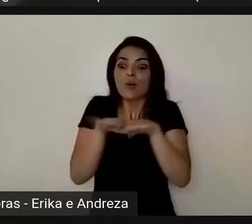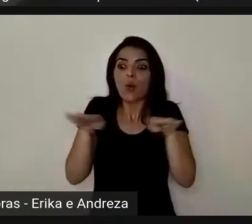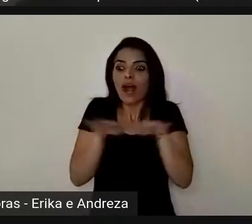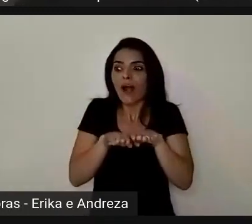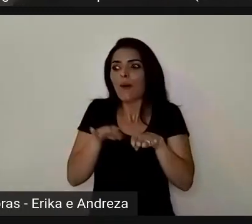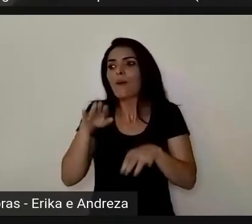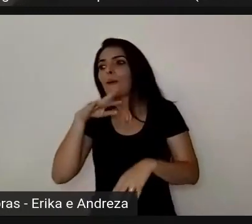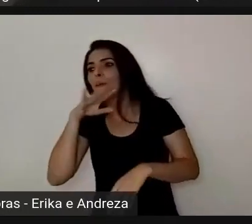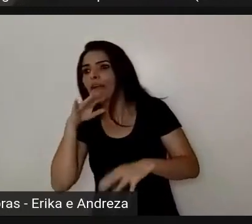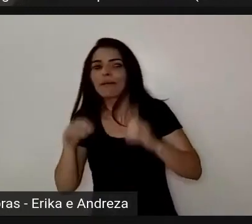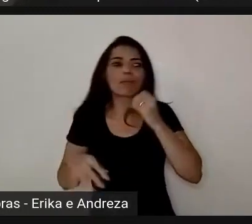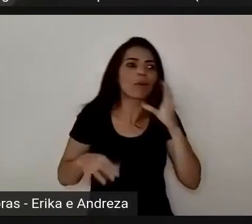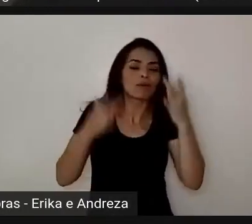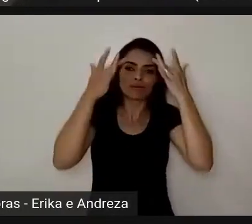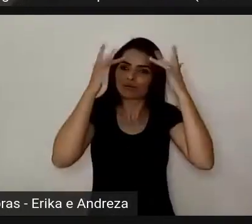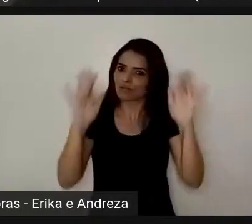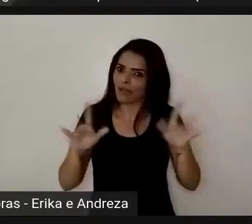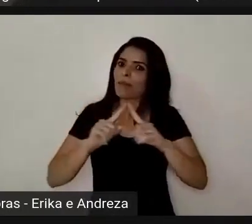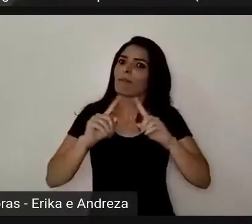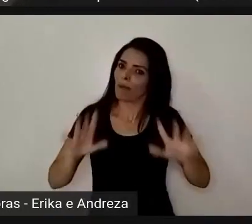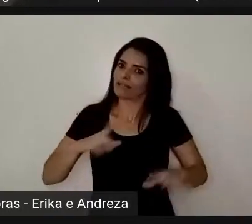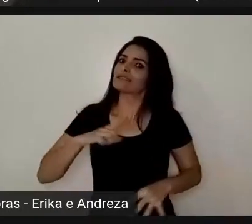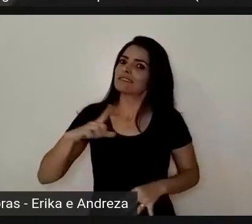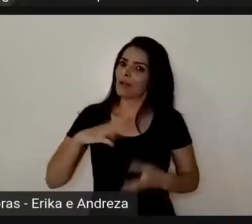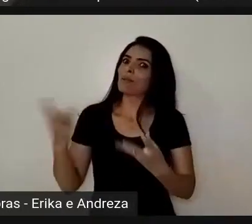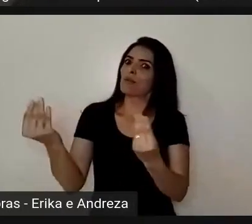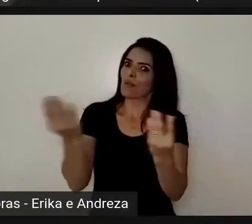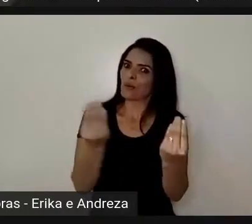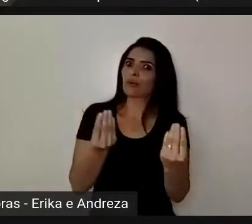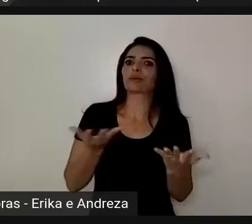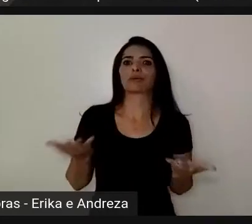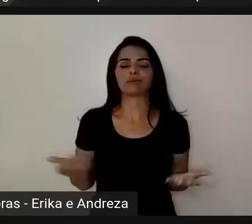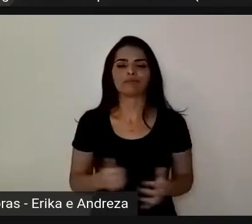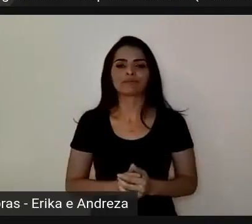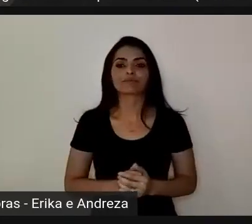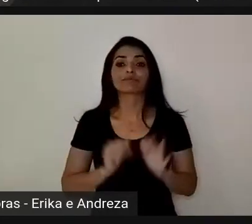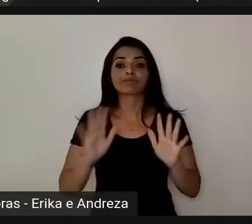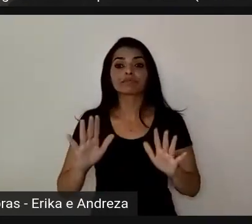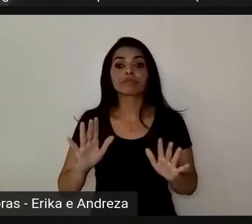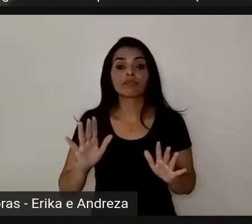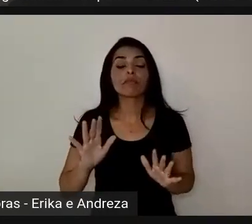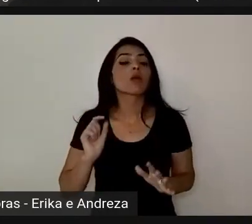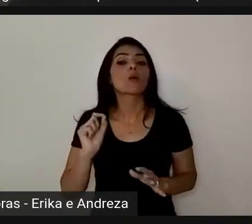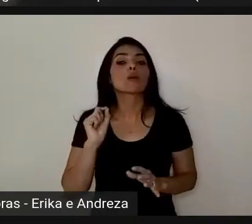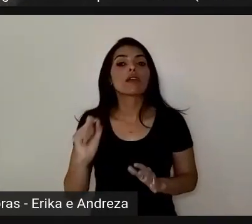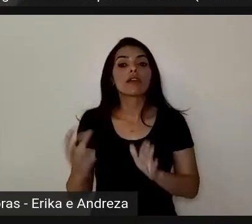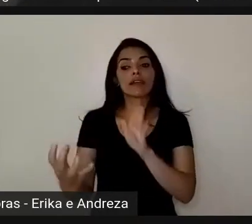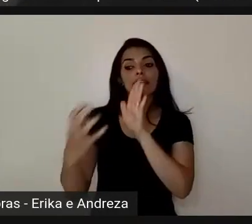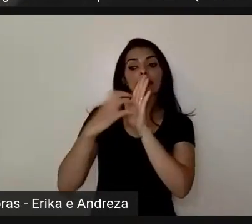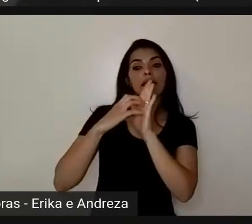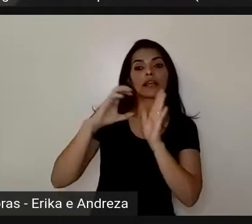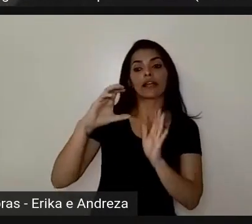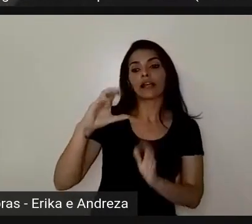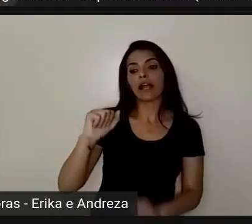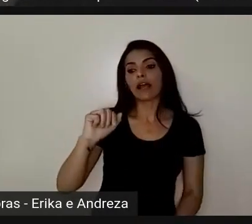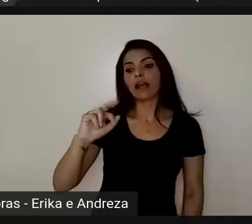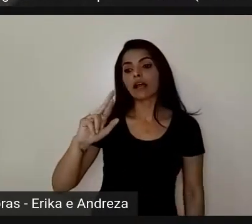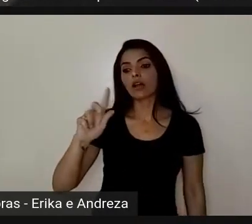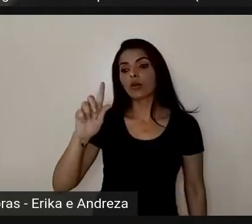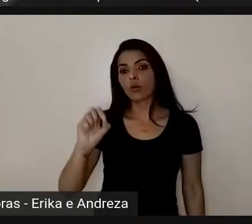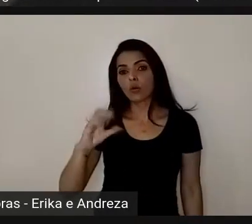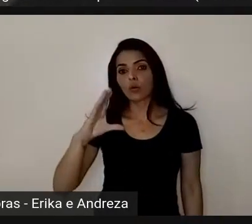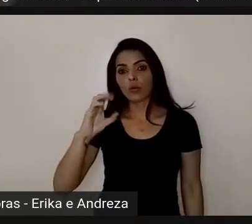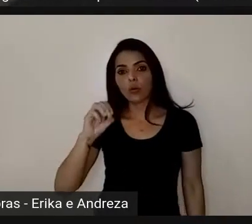proporção razoável de um e do outro lado. Uma das críticas é o seguinte, é a possibilidade de que cargos comissionados, ou seja,